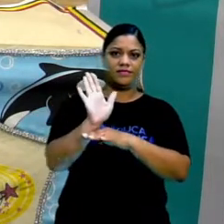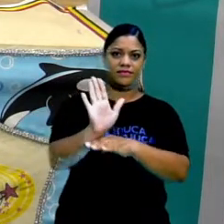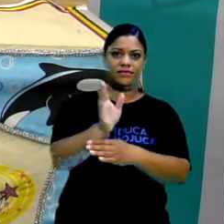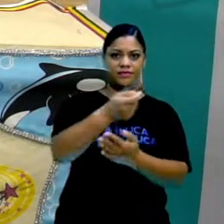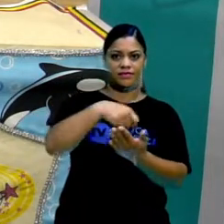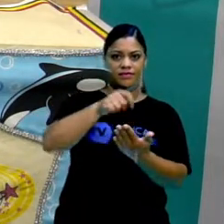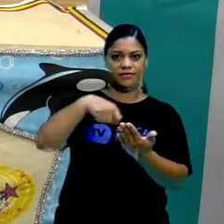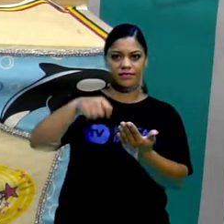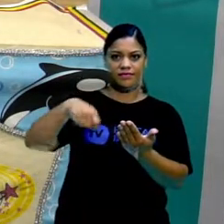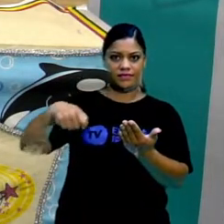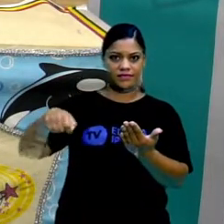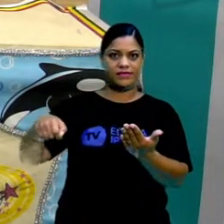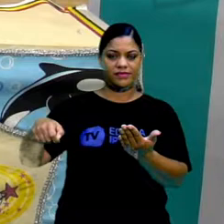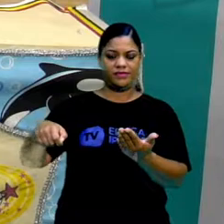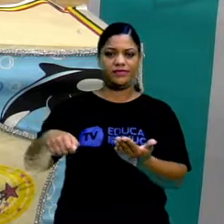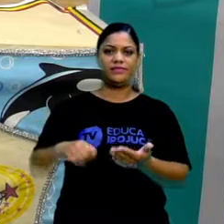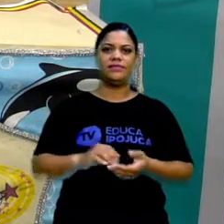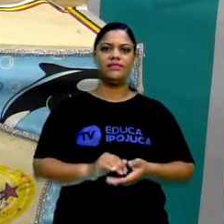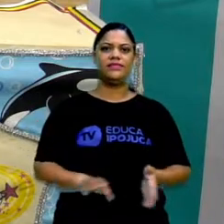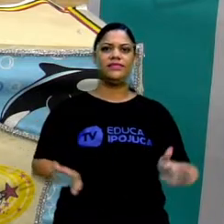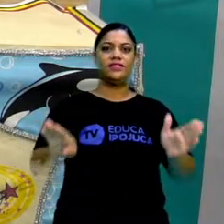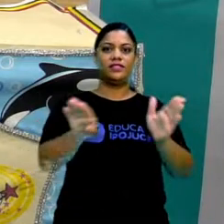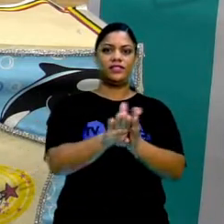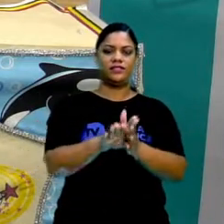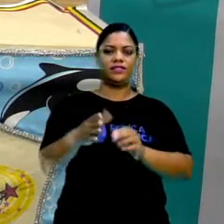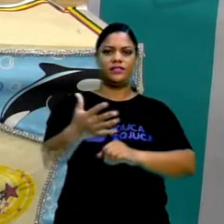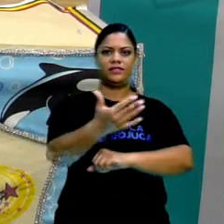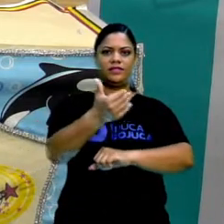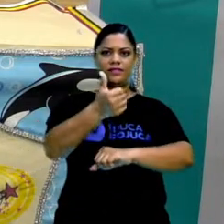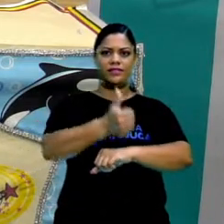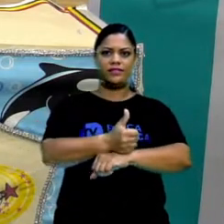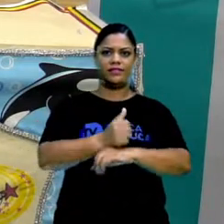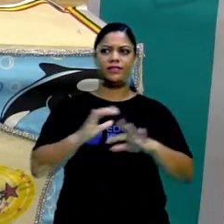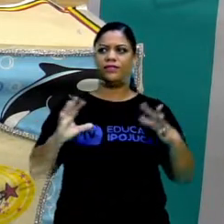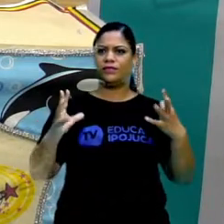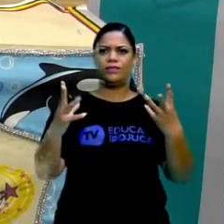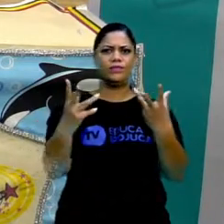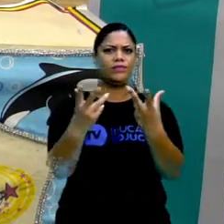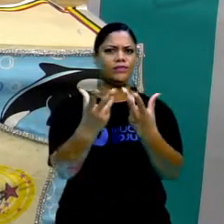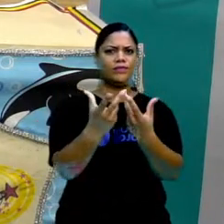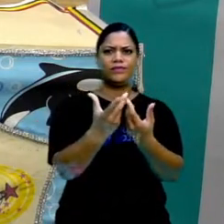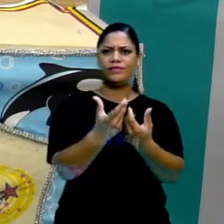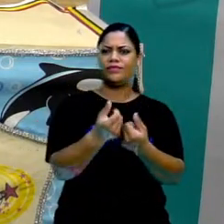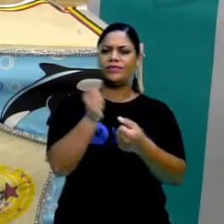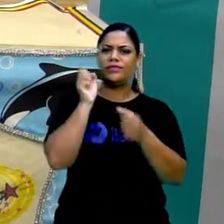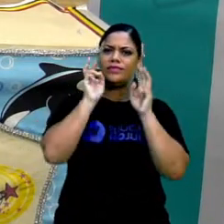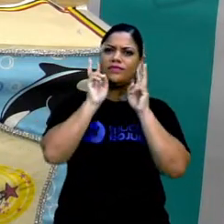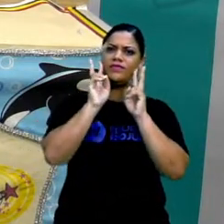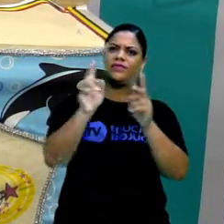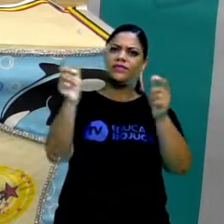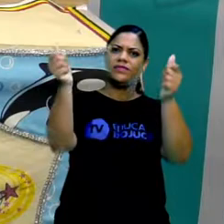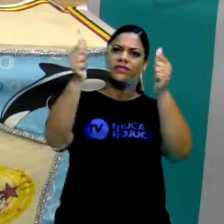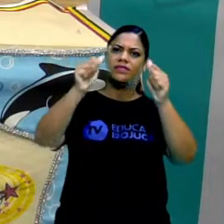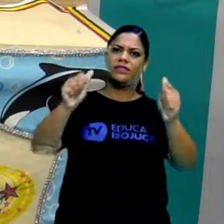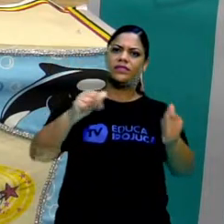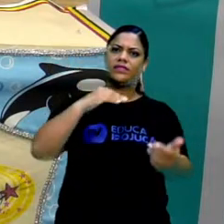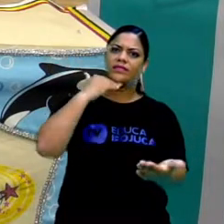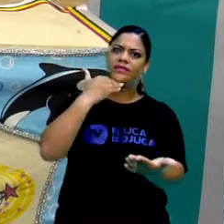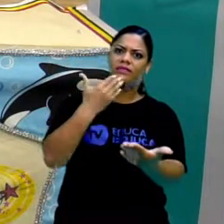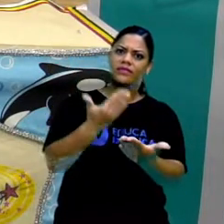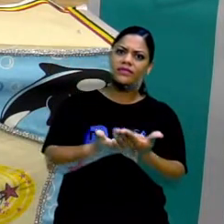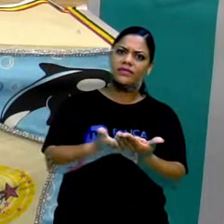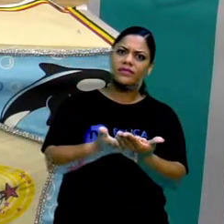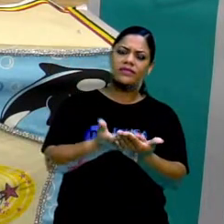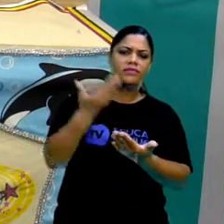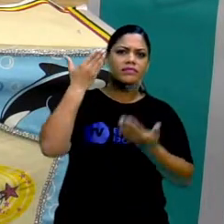escritor, naquele momento chegou na praça, estava todo mundo reunido, olhando, todo mundo espantado,